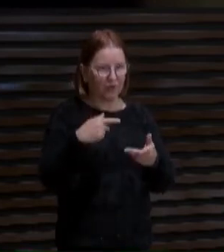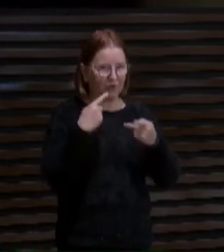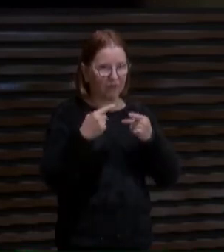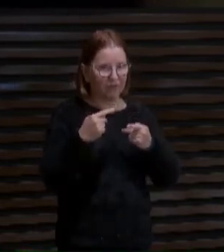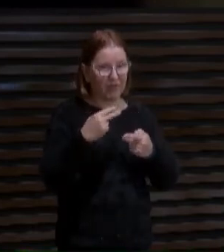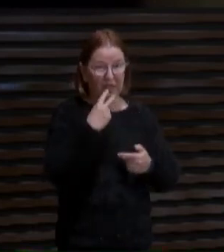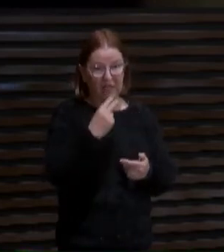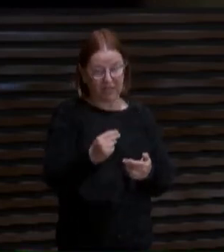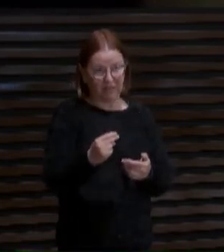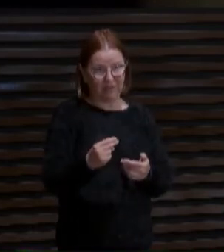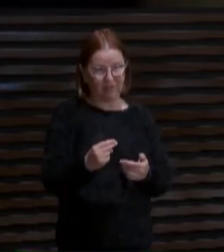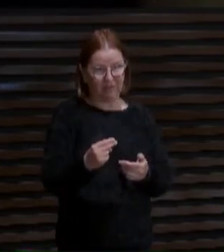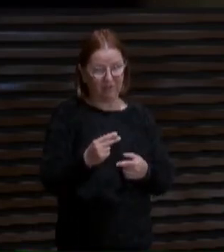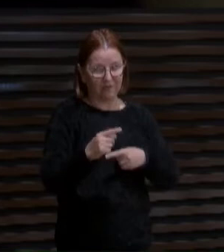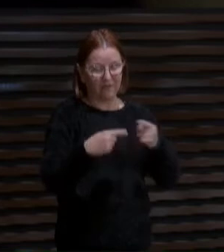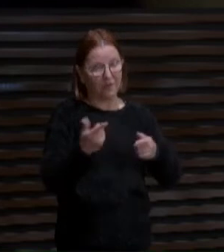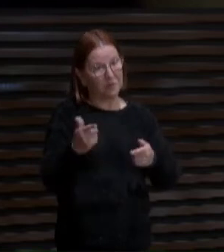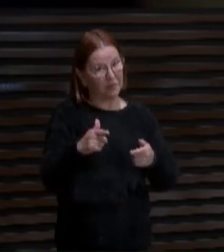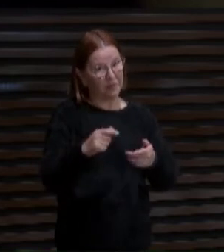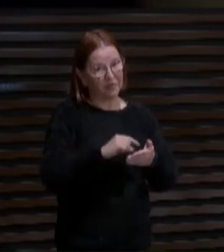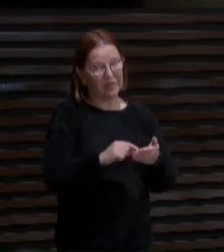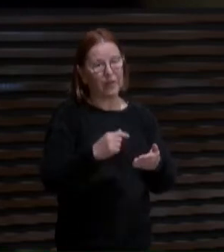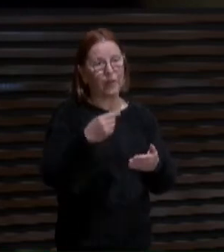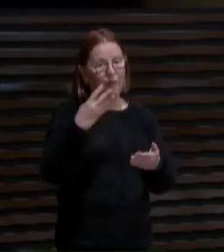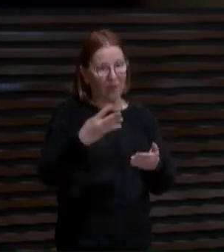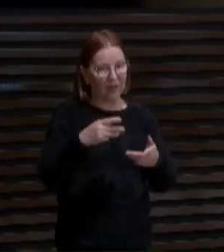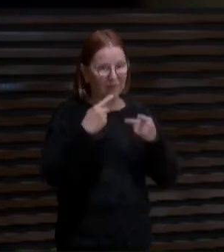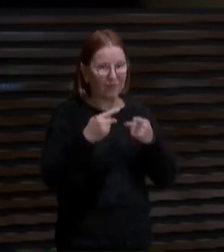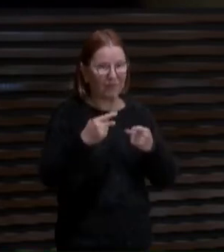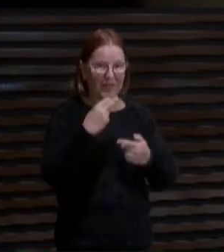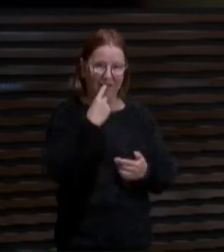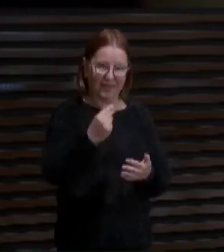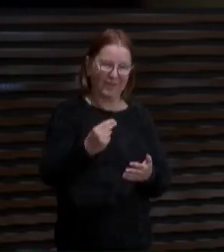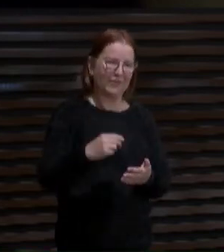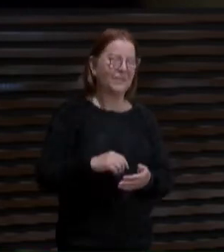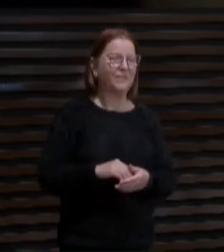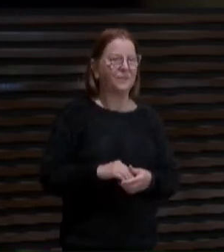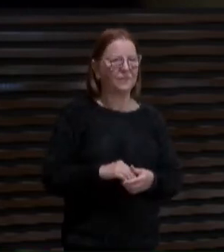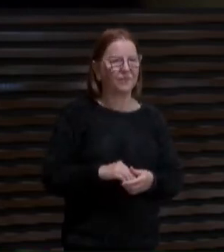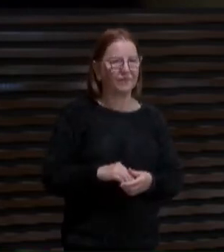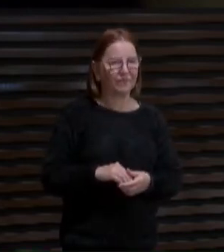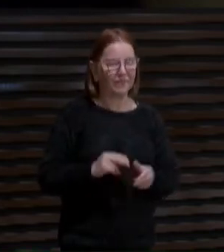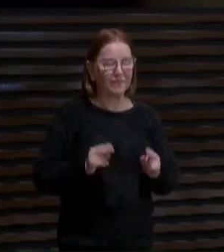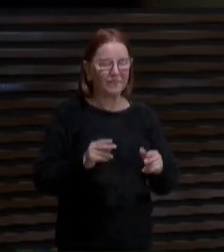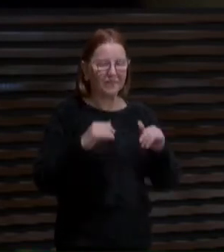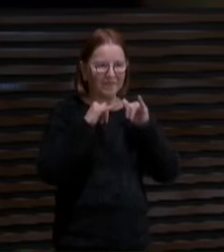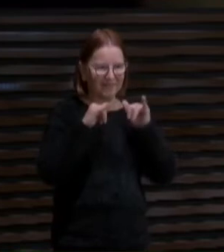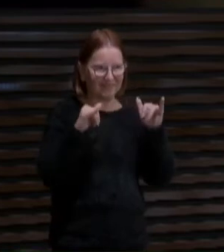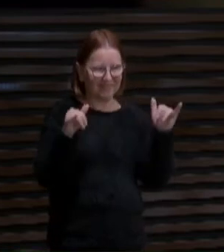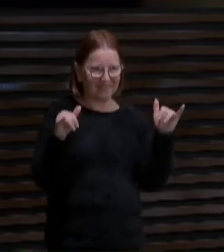e entre tudo isso ele tá dizendo isso dizendo que